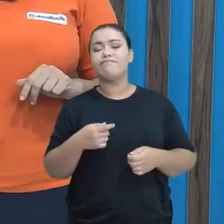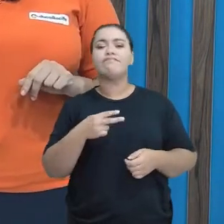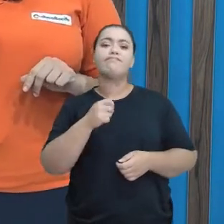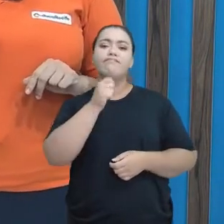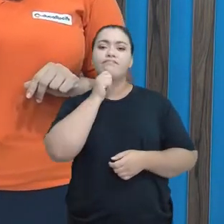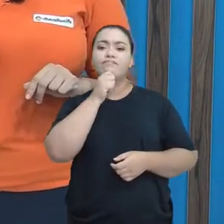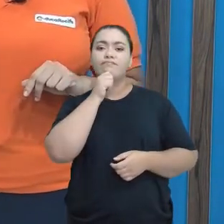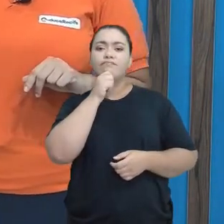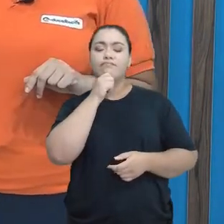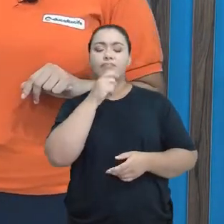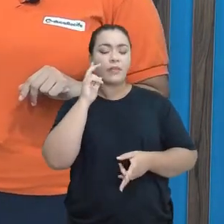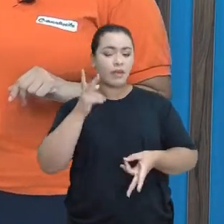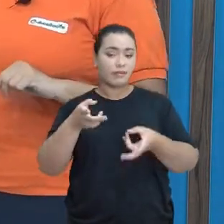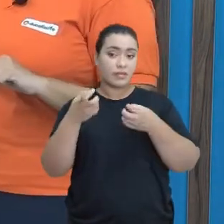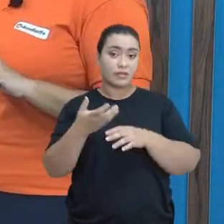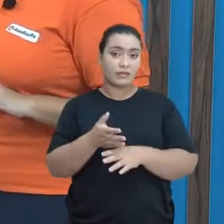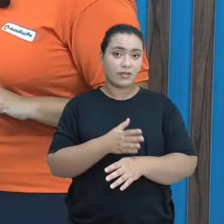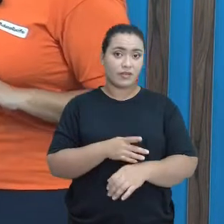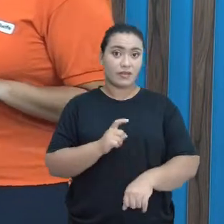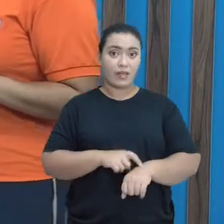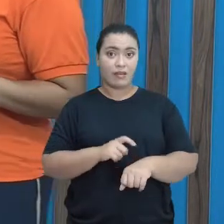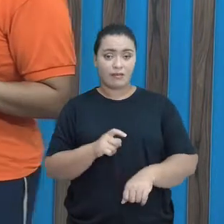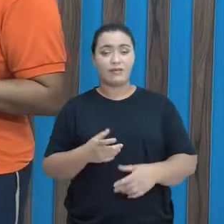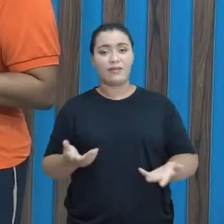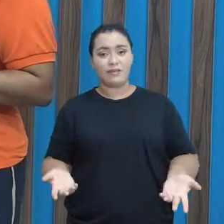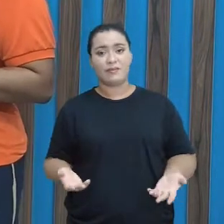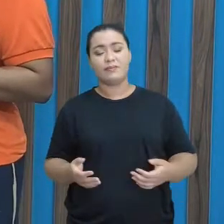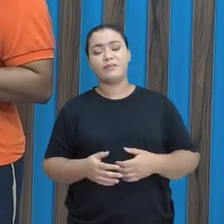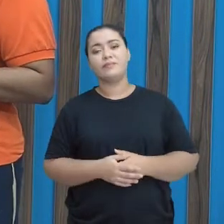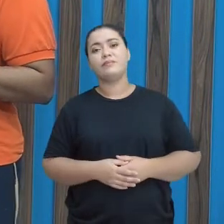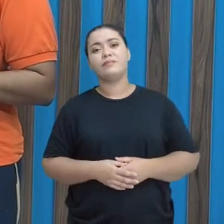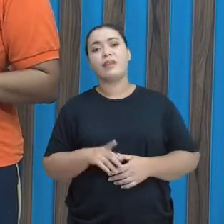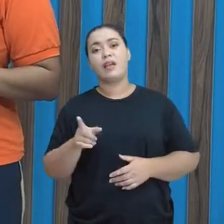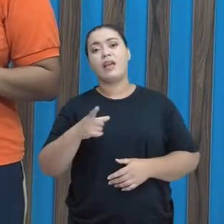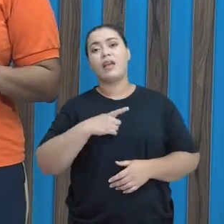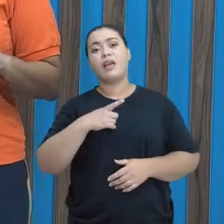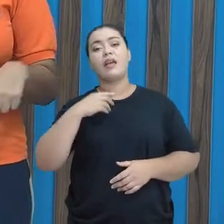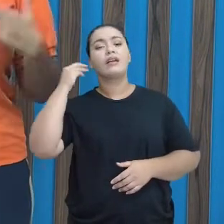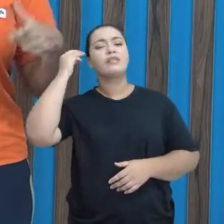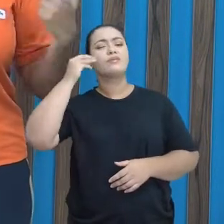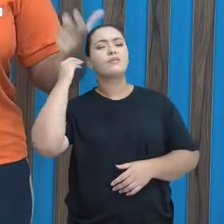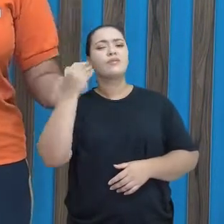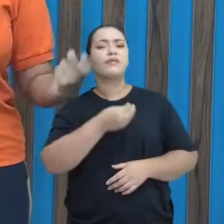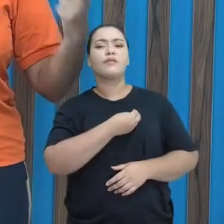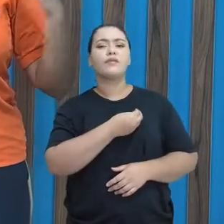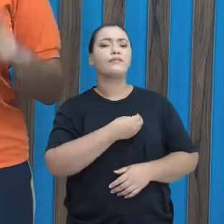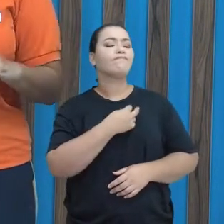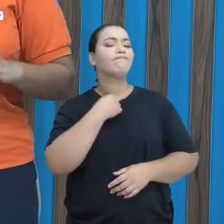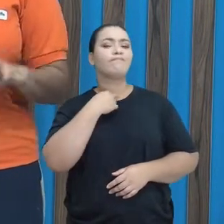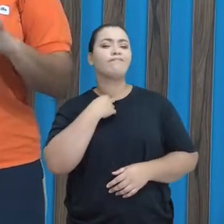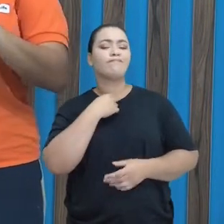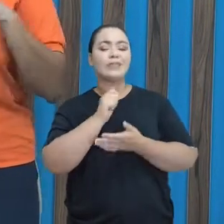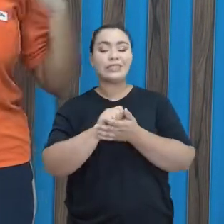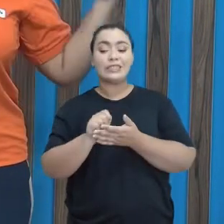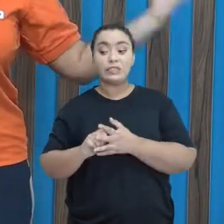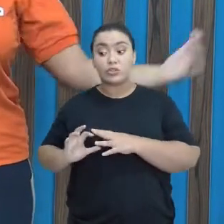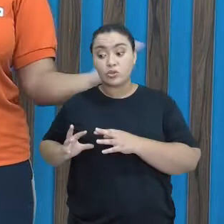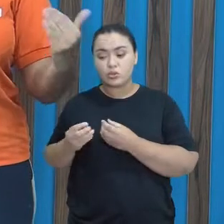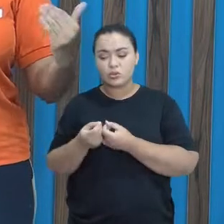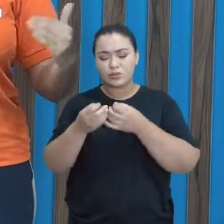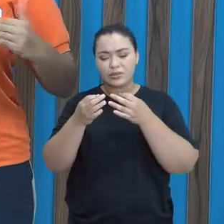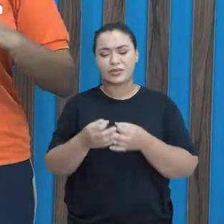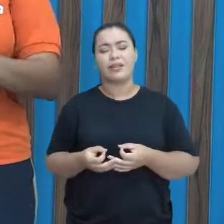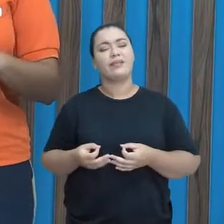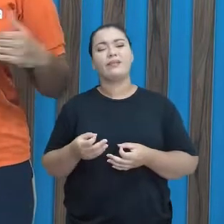viveu. E aí por isso que ele fala aqui que as experiências vividas são inapreensíveis, é impossível que a gente